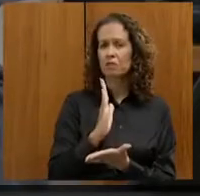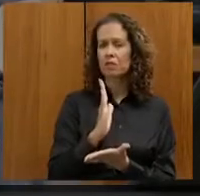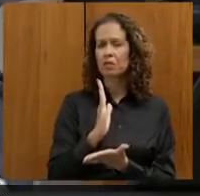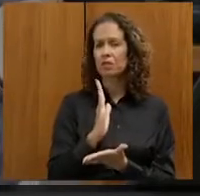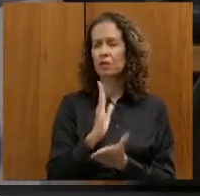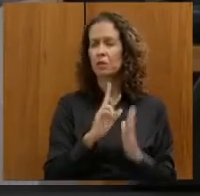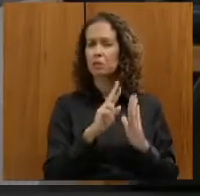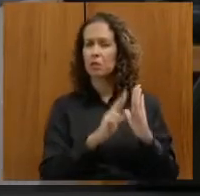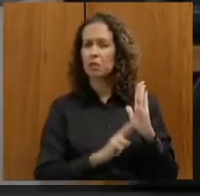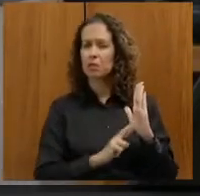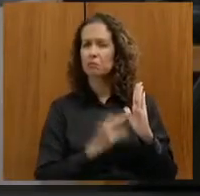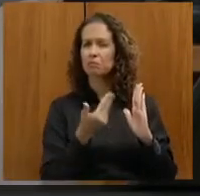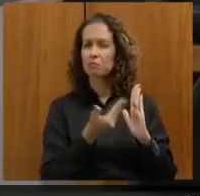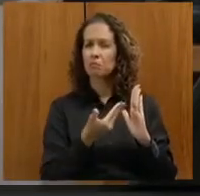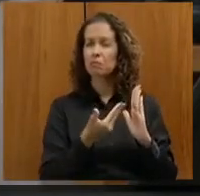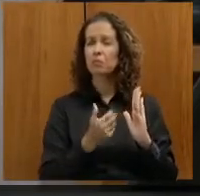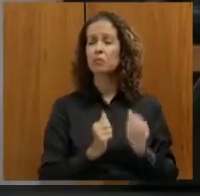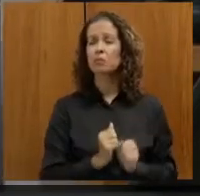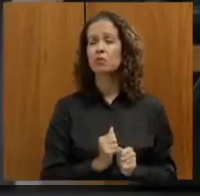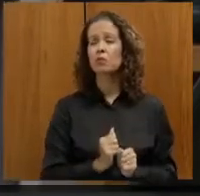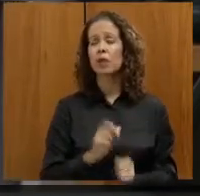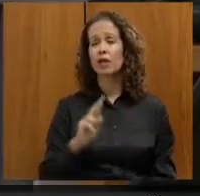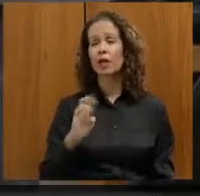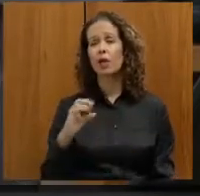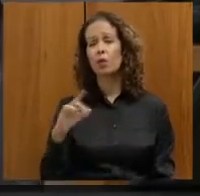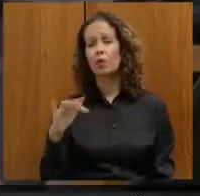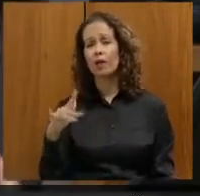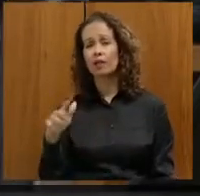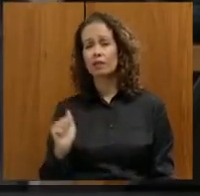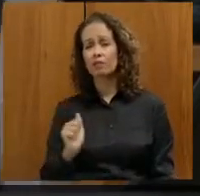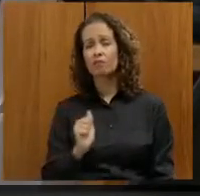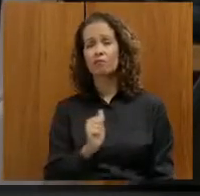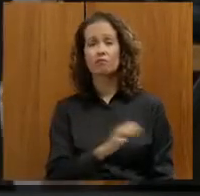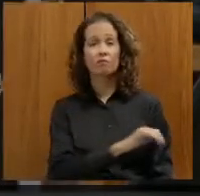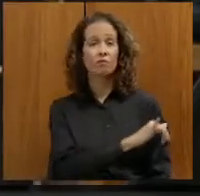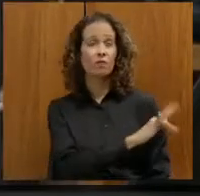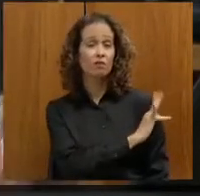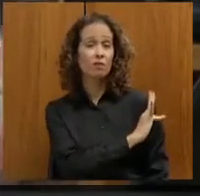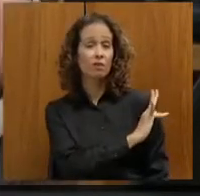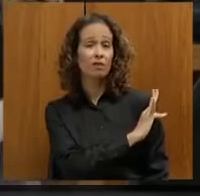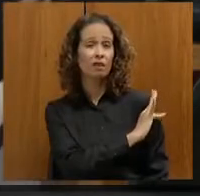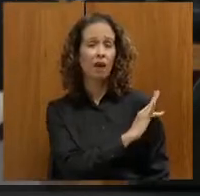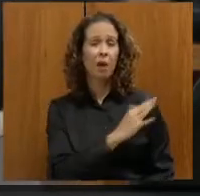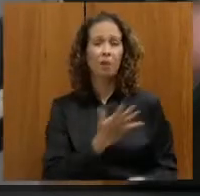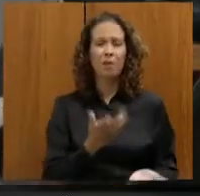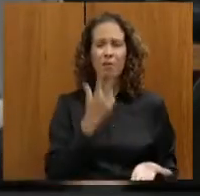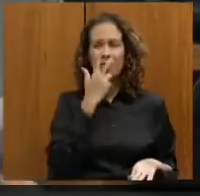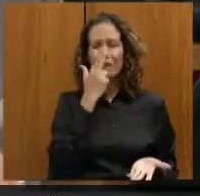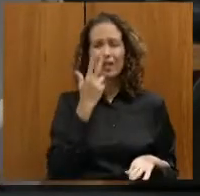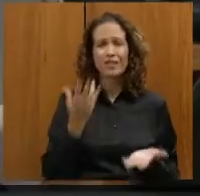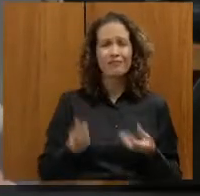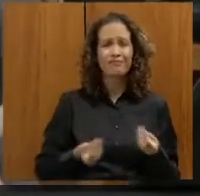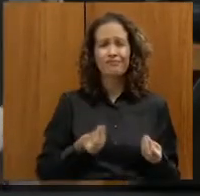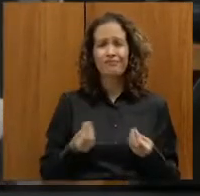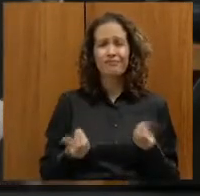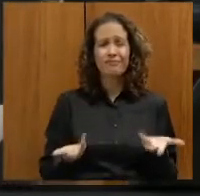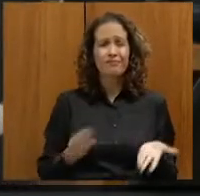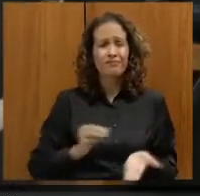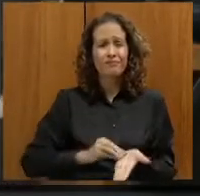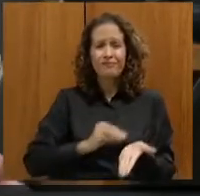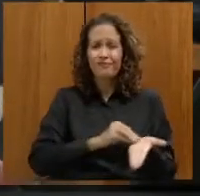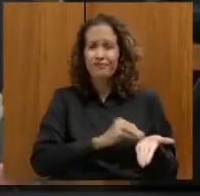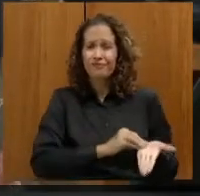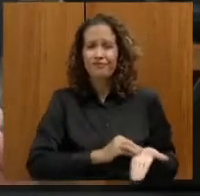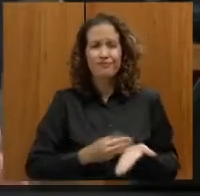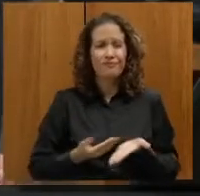regime de recuperação fiscal é realmente um cheque em branco como uma lei delegada também que já foi feito nessa